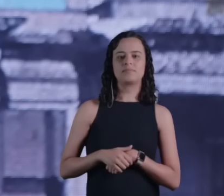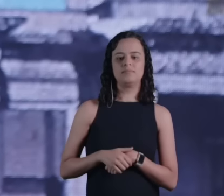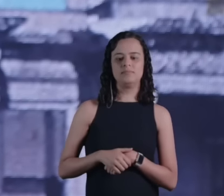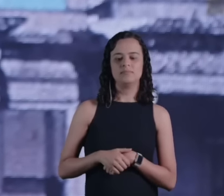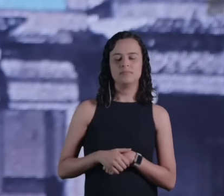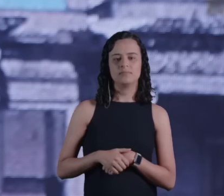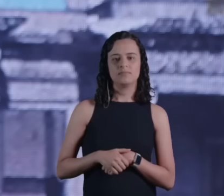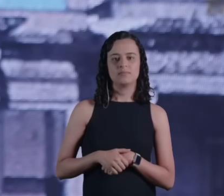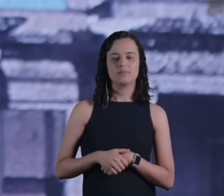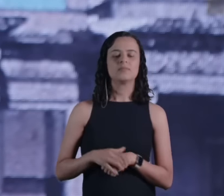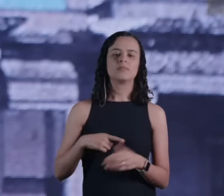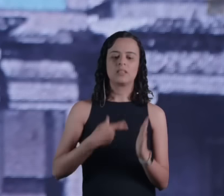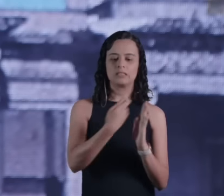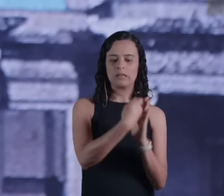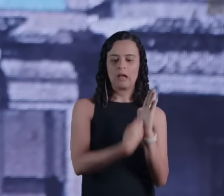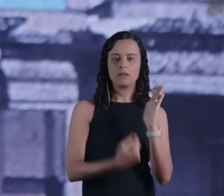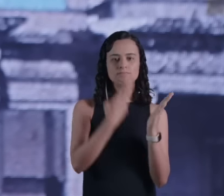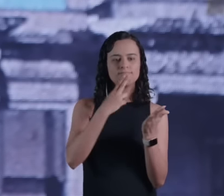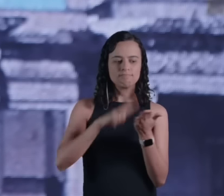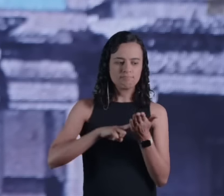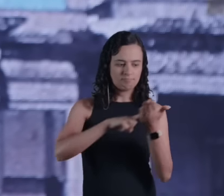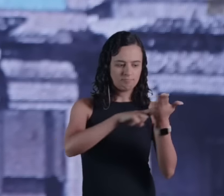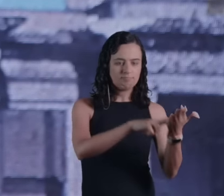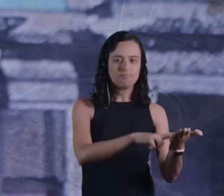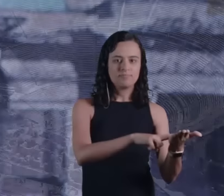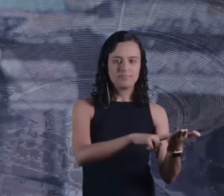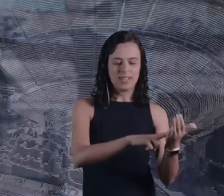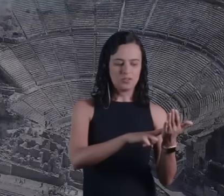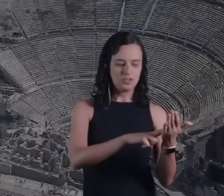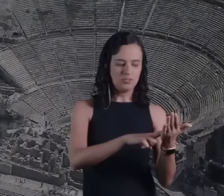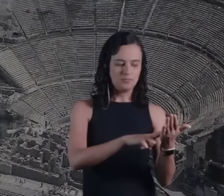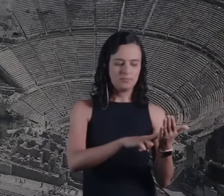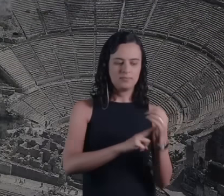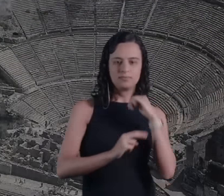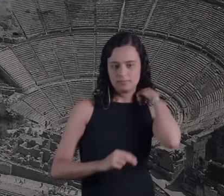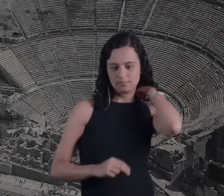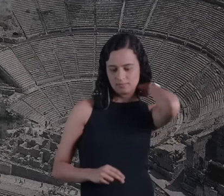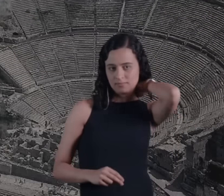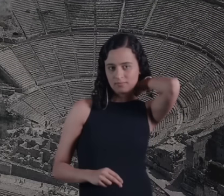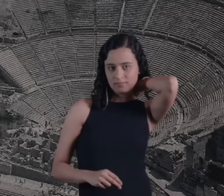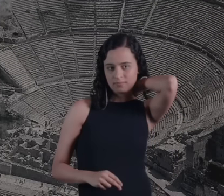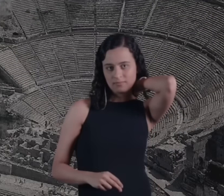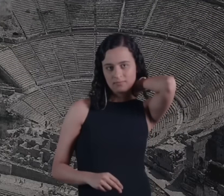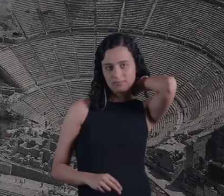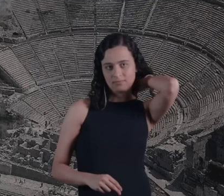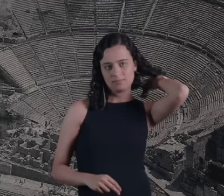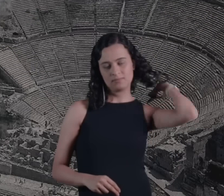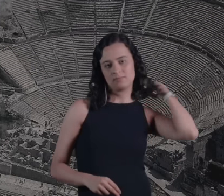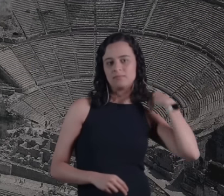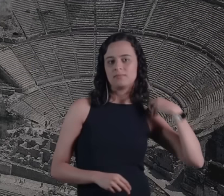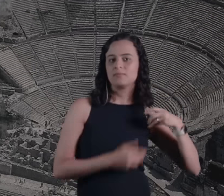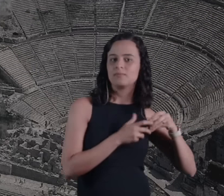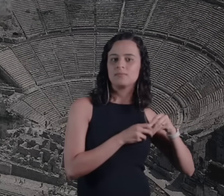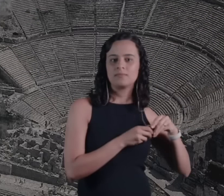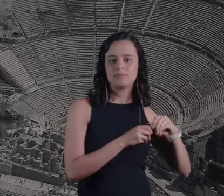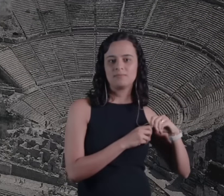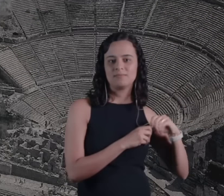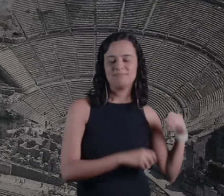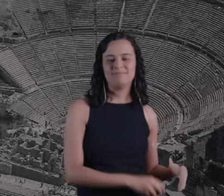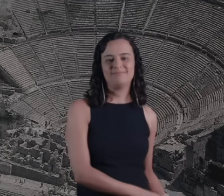essa carta foi endereçada aos santos que vivem em Éfeso, que são chamados também